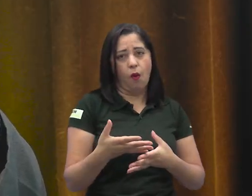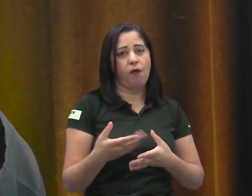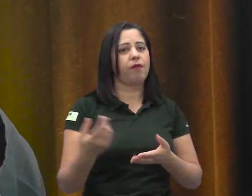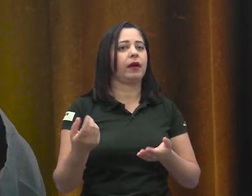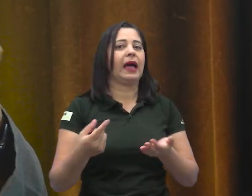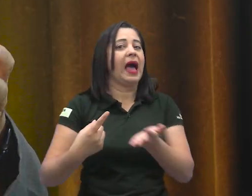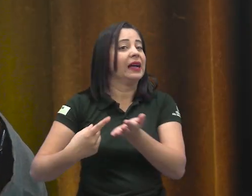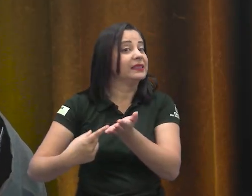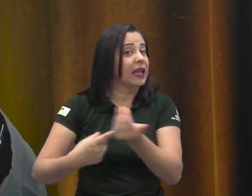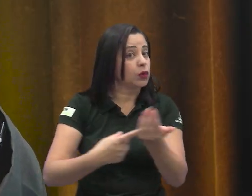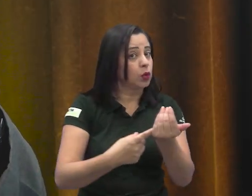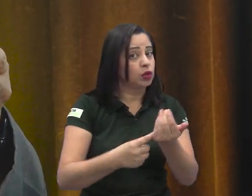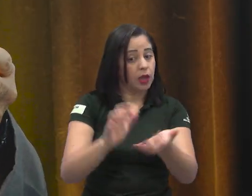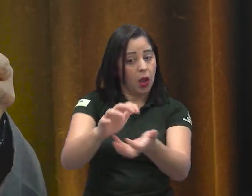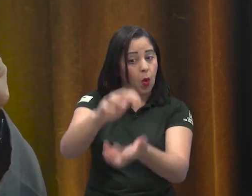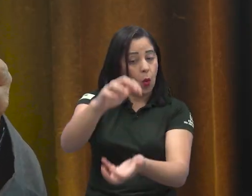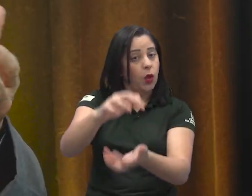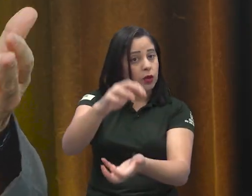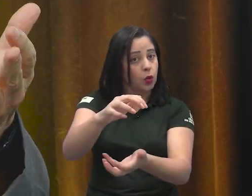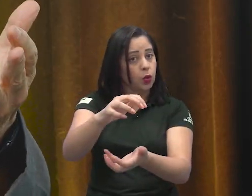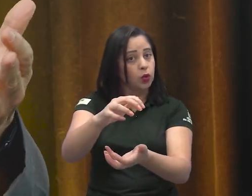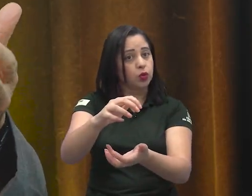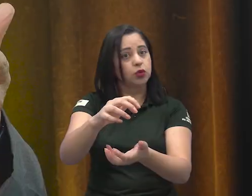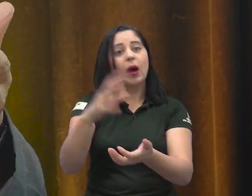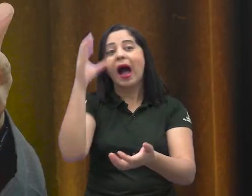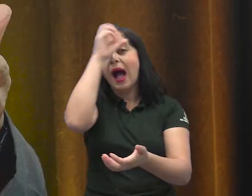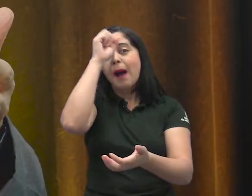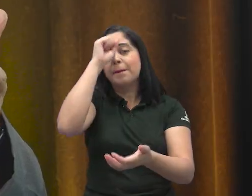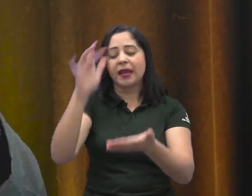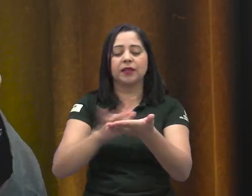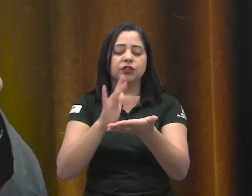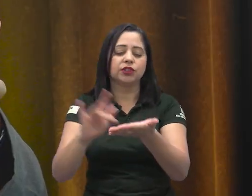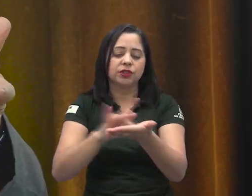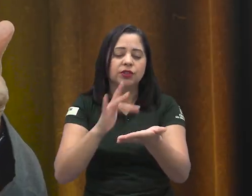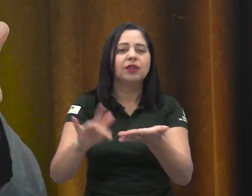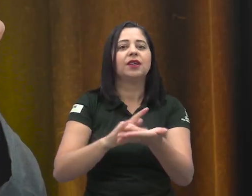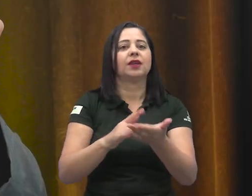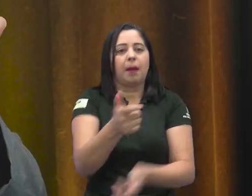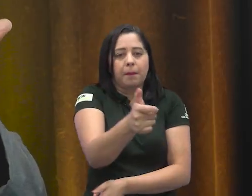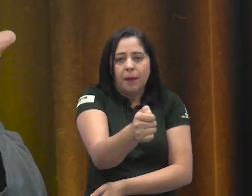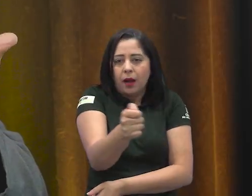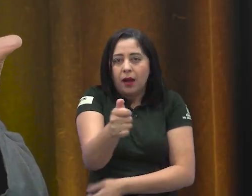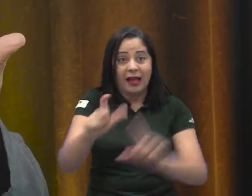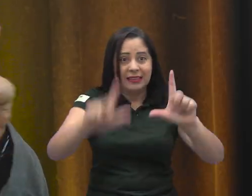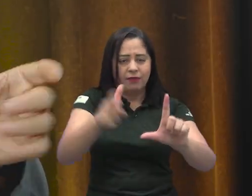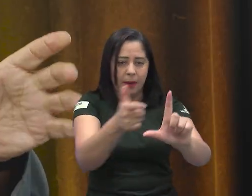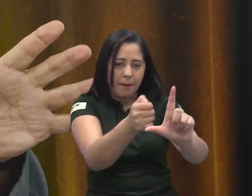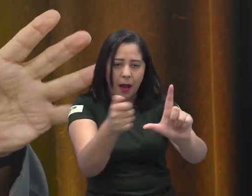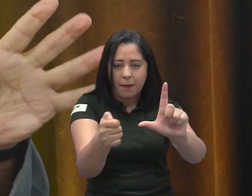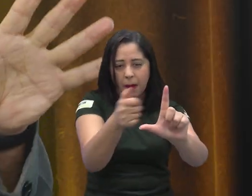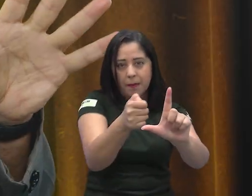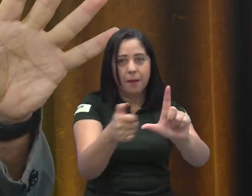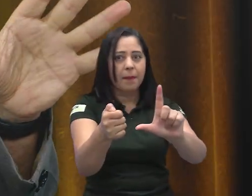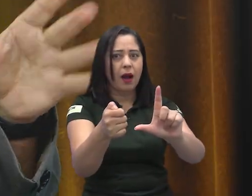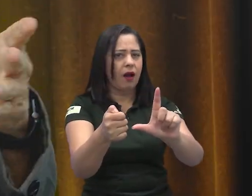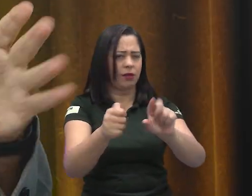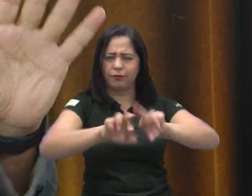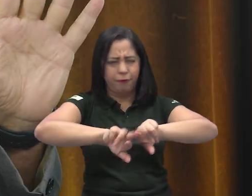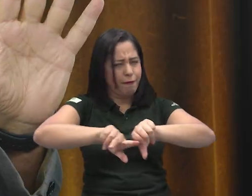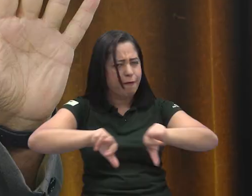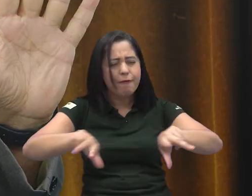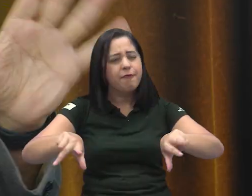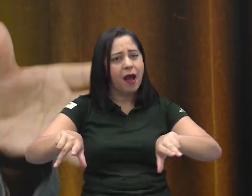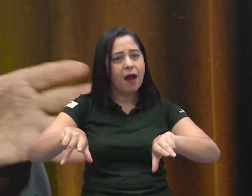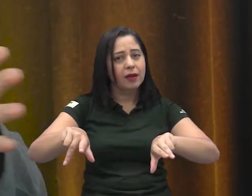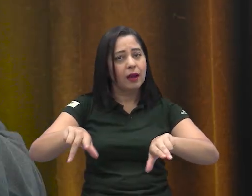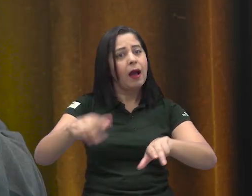tanta tecnologia, os idosos, eles têm que aprender a mexer no celular, no controle remoto, na TV, na air fryer, e outras